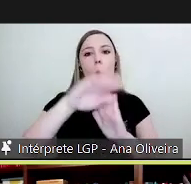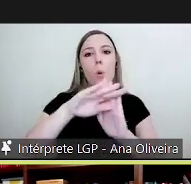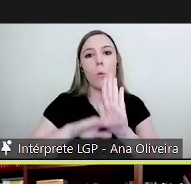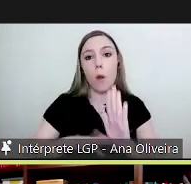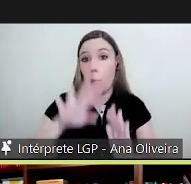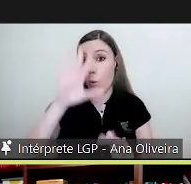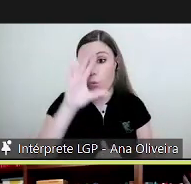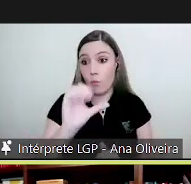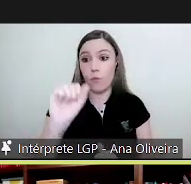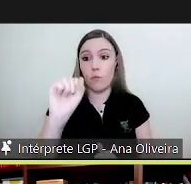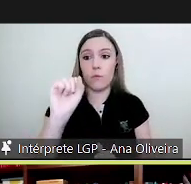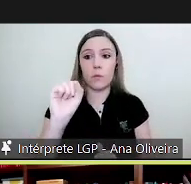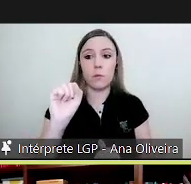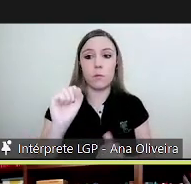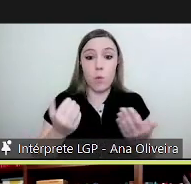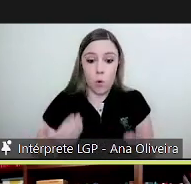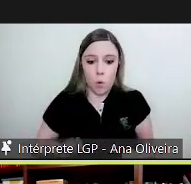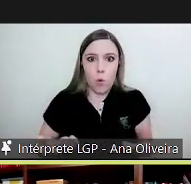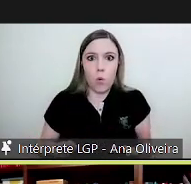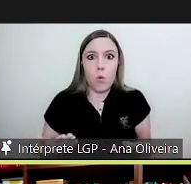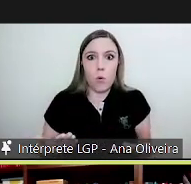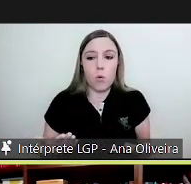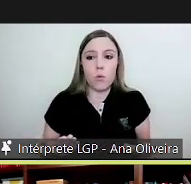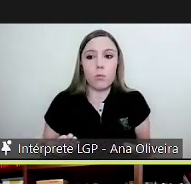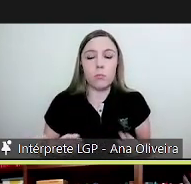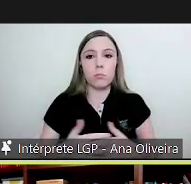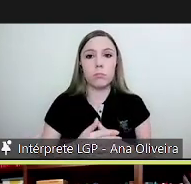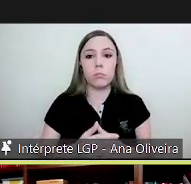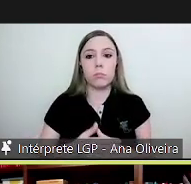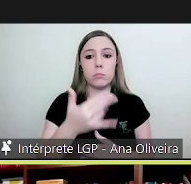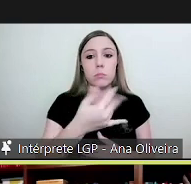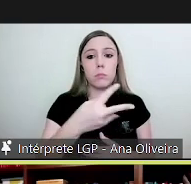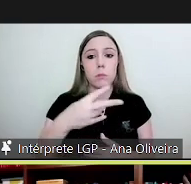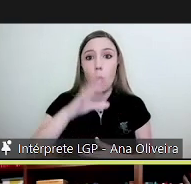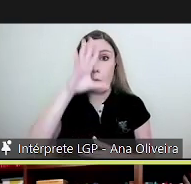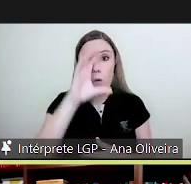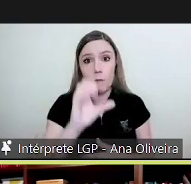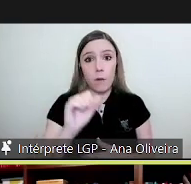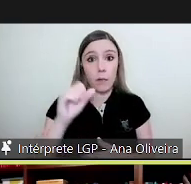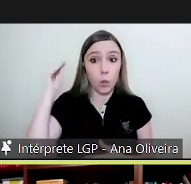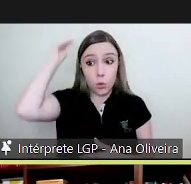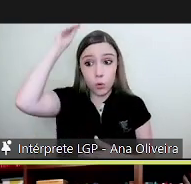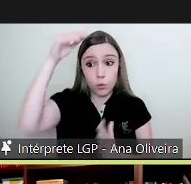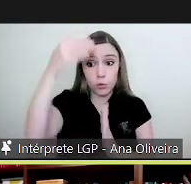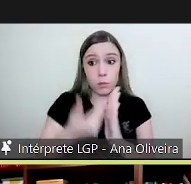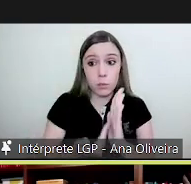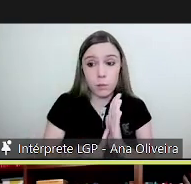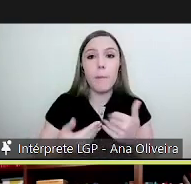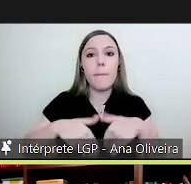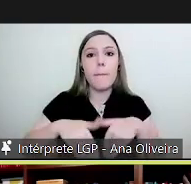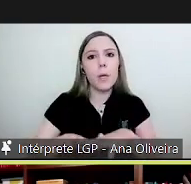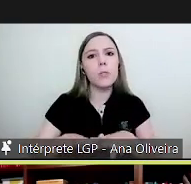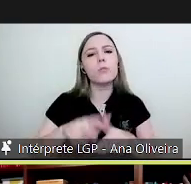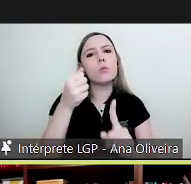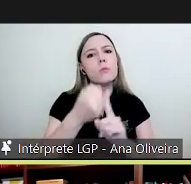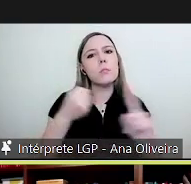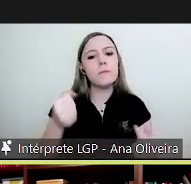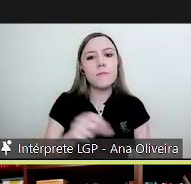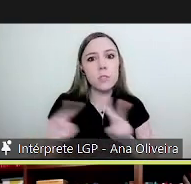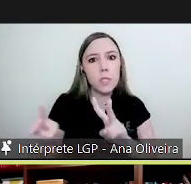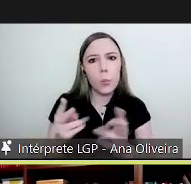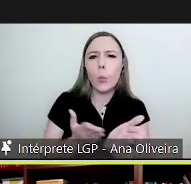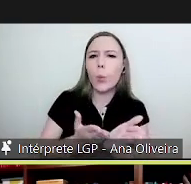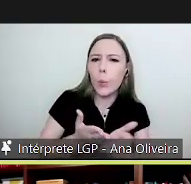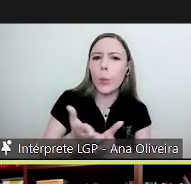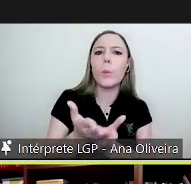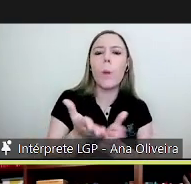governo atual, do 23º Governo Constitucional. O desafio estratégico, continuar, não é?